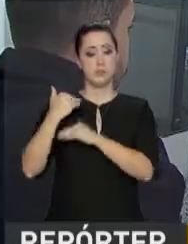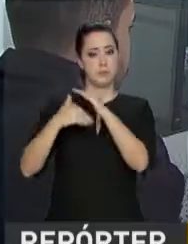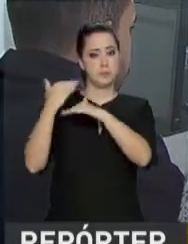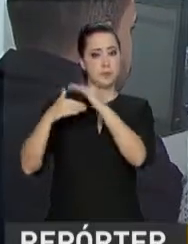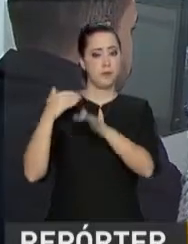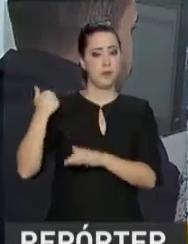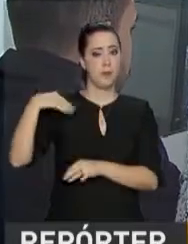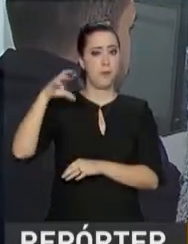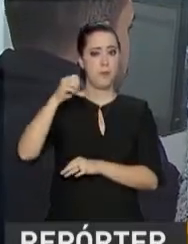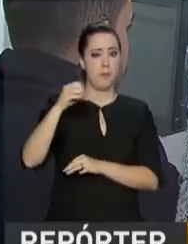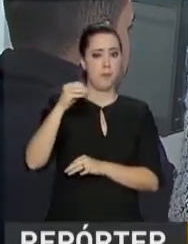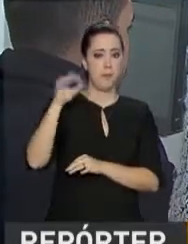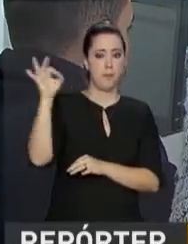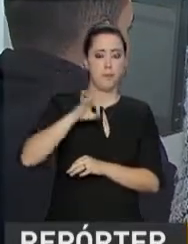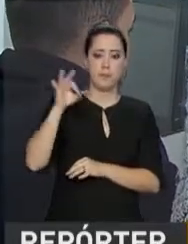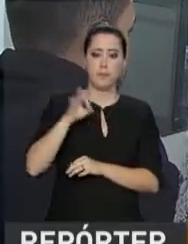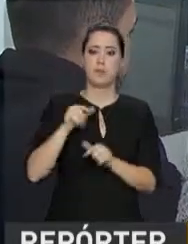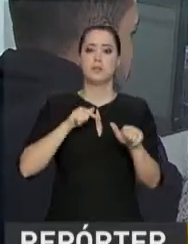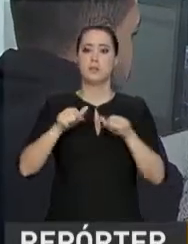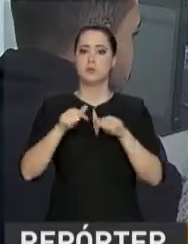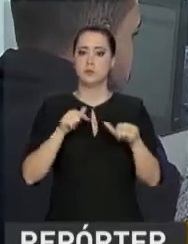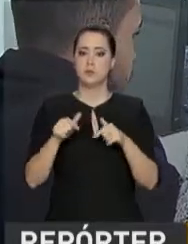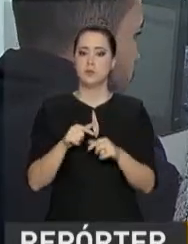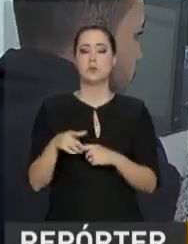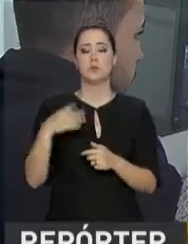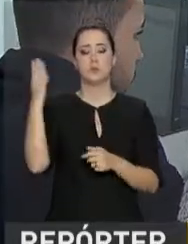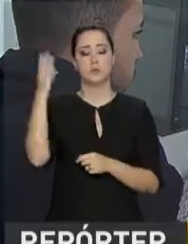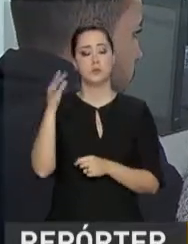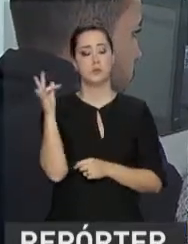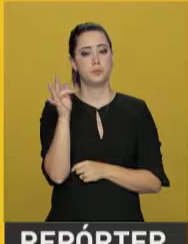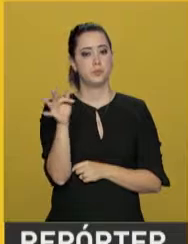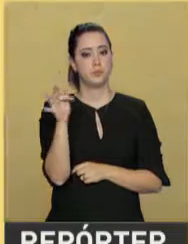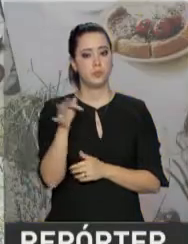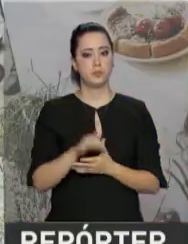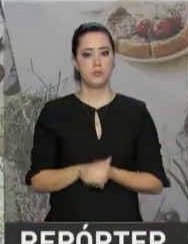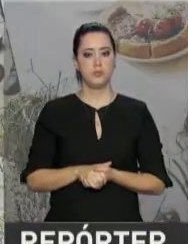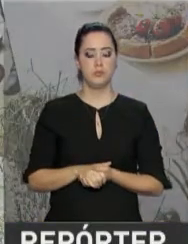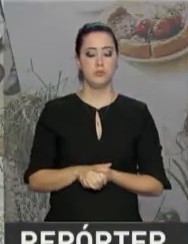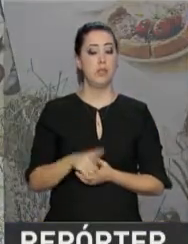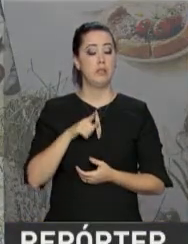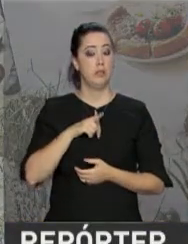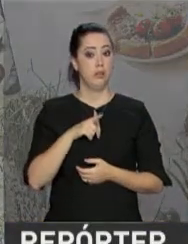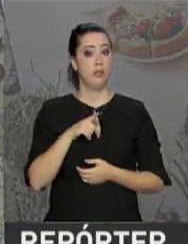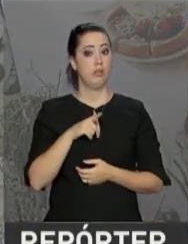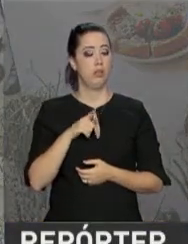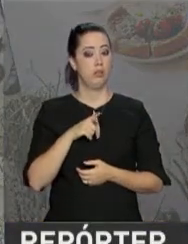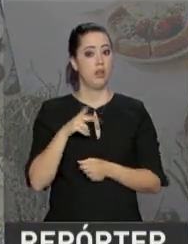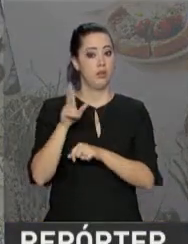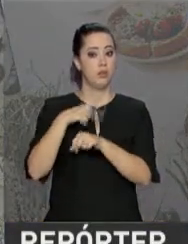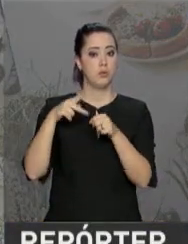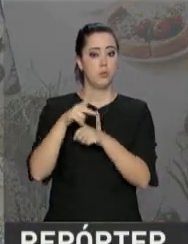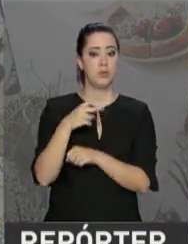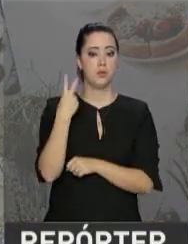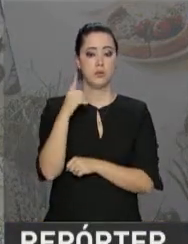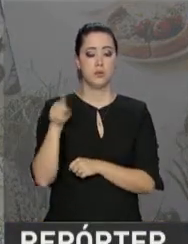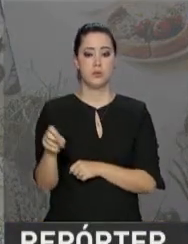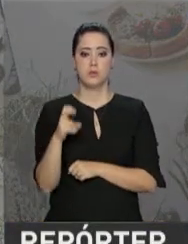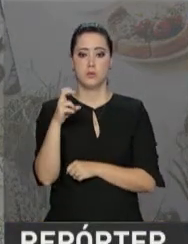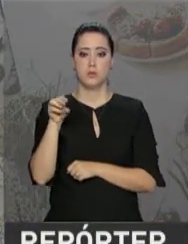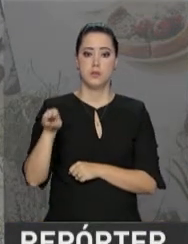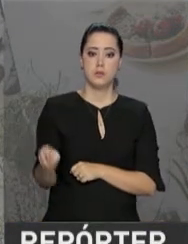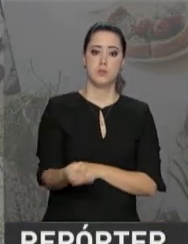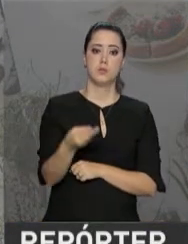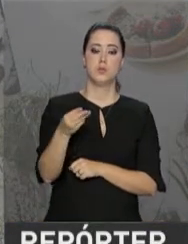90 por cento dos empregos formais em fevereiro há no país dois milhões e meio de micro e pequenas